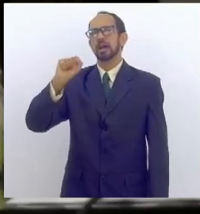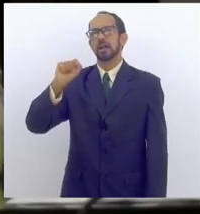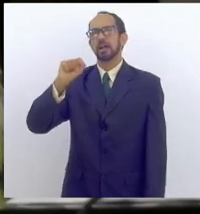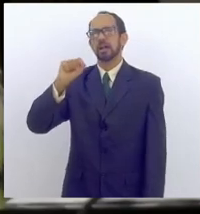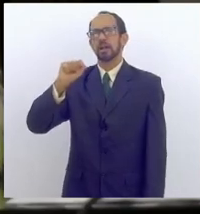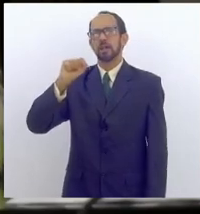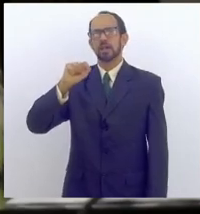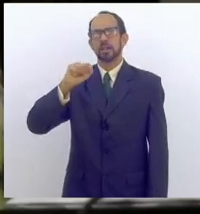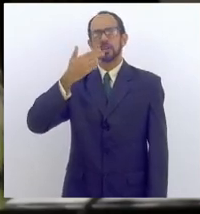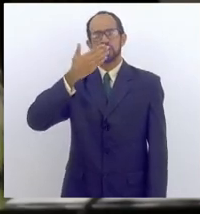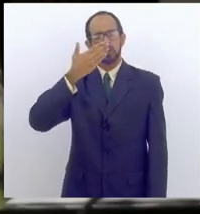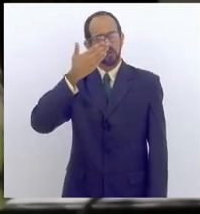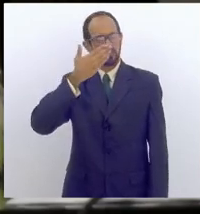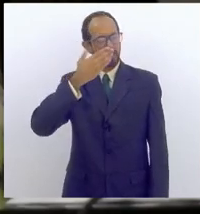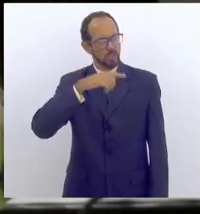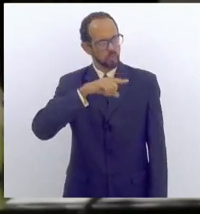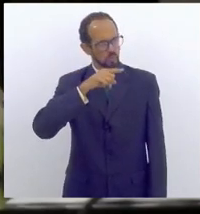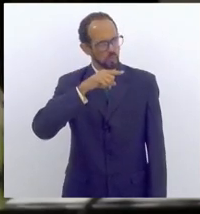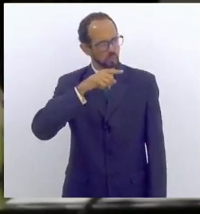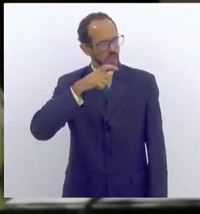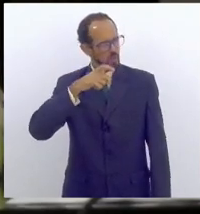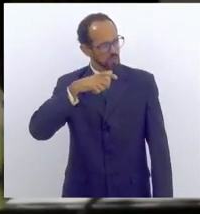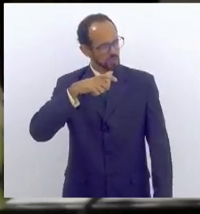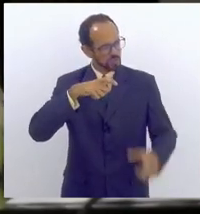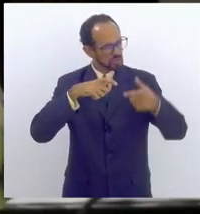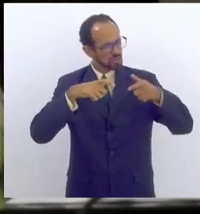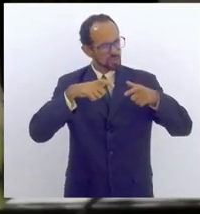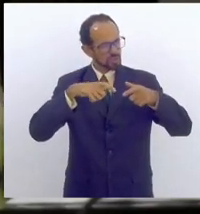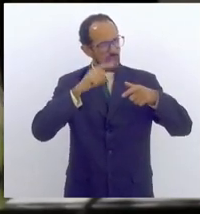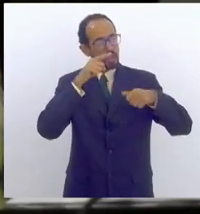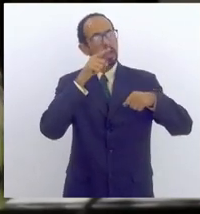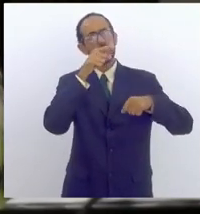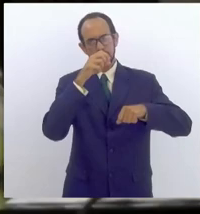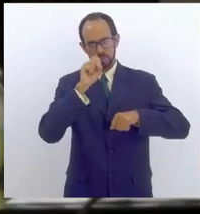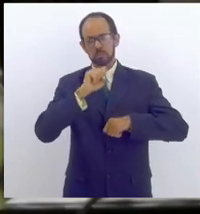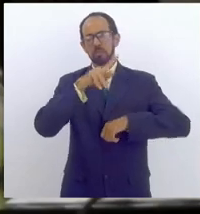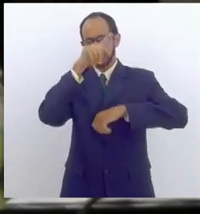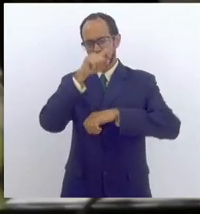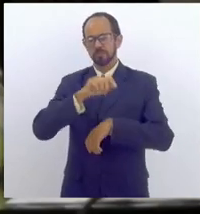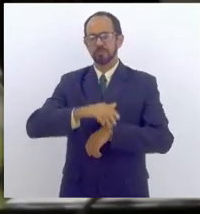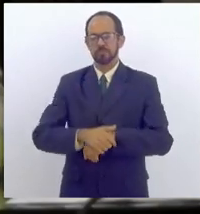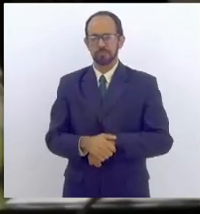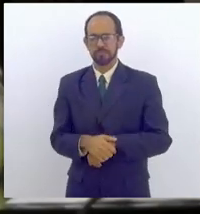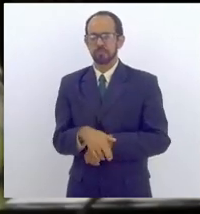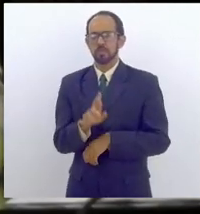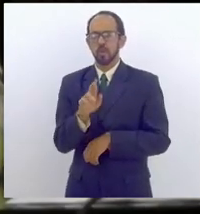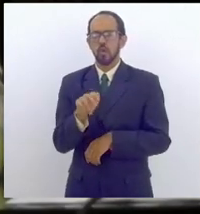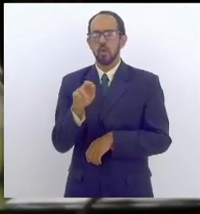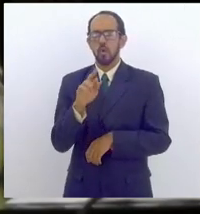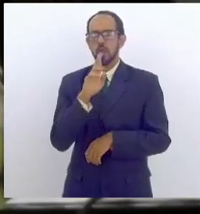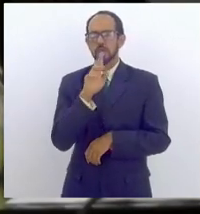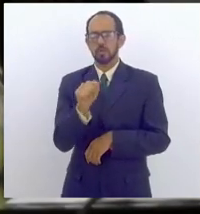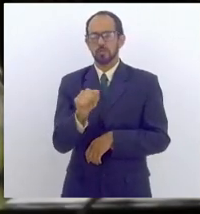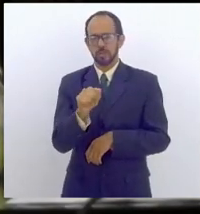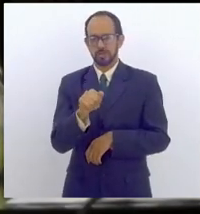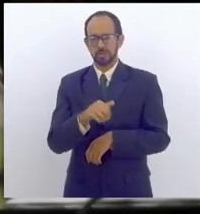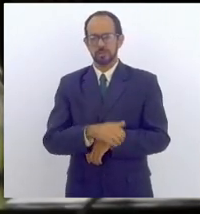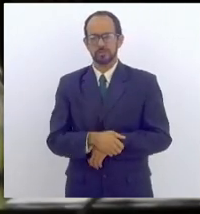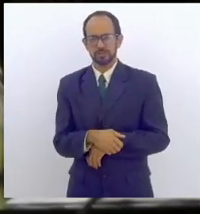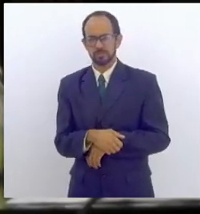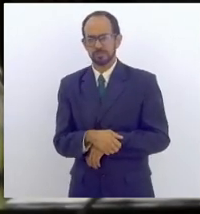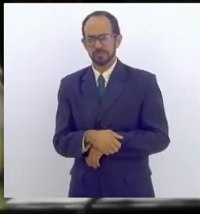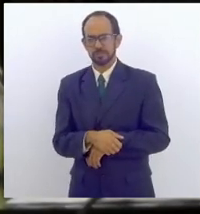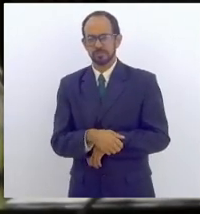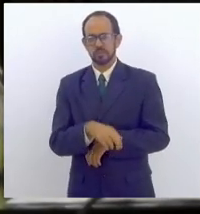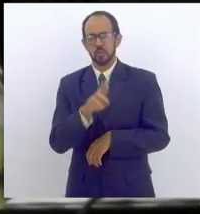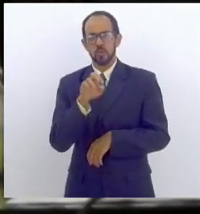Renato Miranda. Ali, ó. Cadê? Aonde? Ali. Ah, ok, Renato. Rodrigo Amorim. Presente. Rodrigo